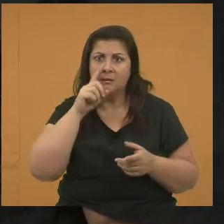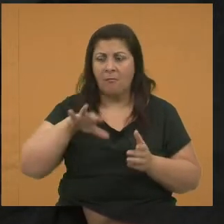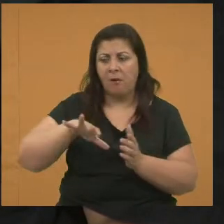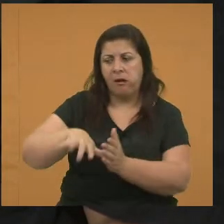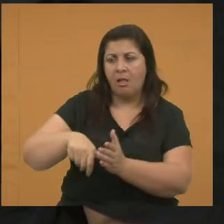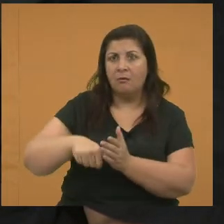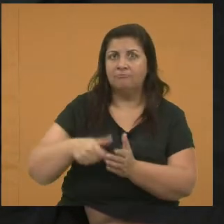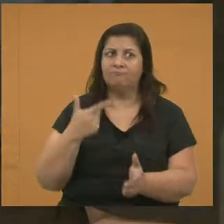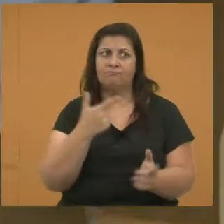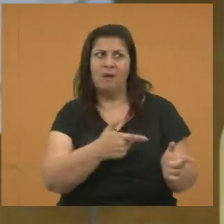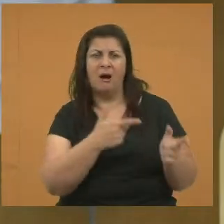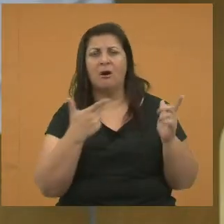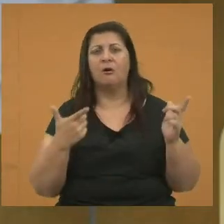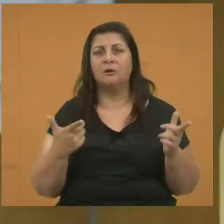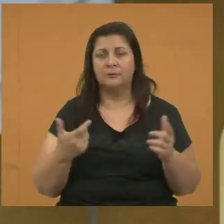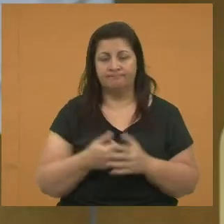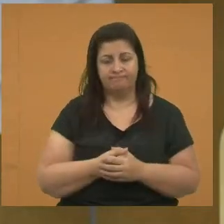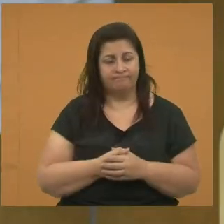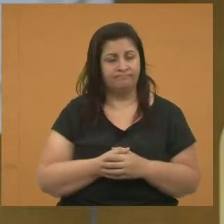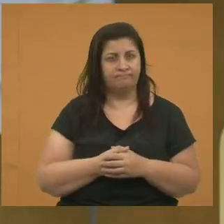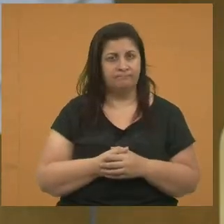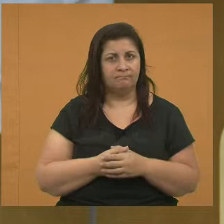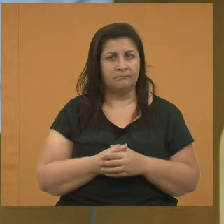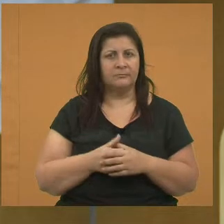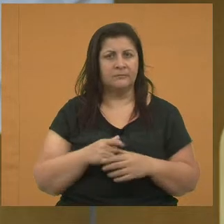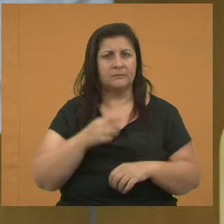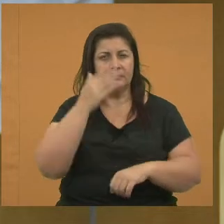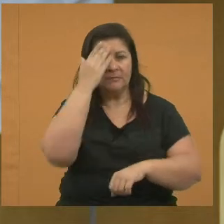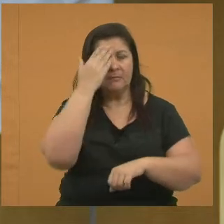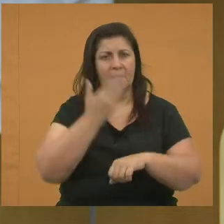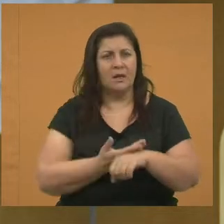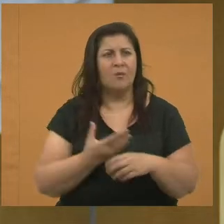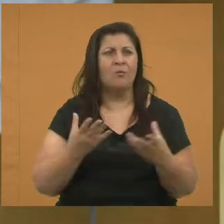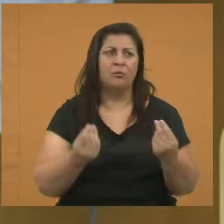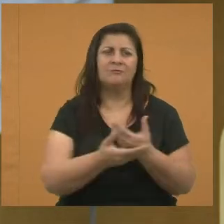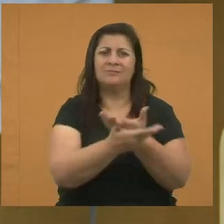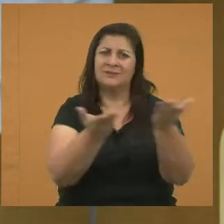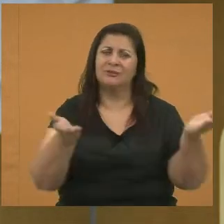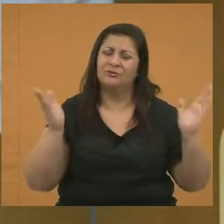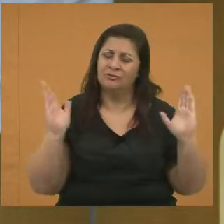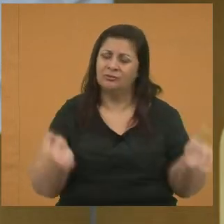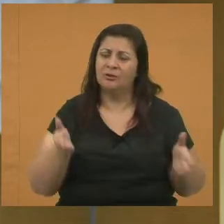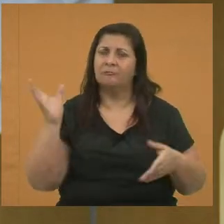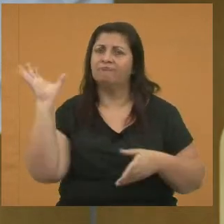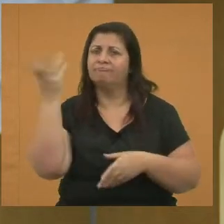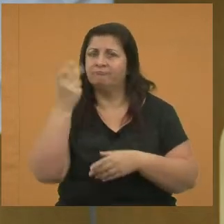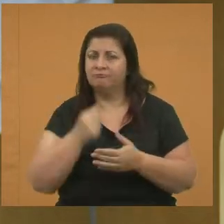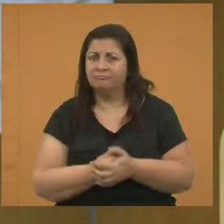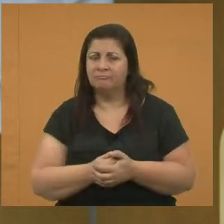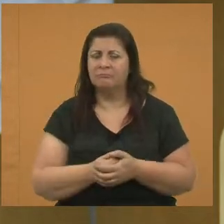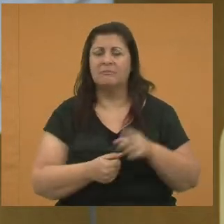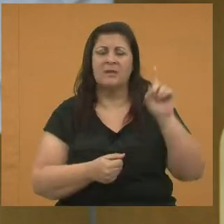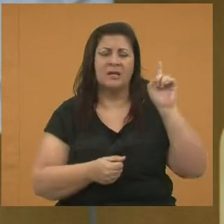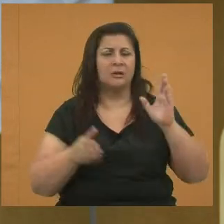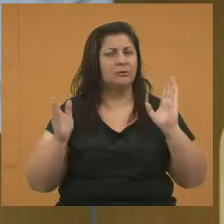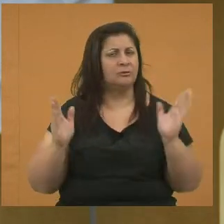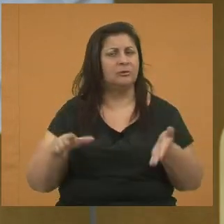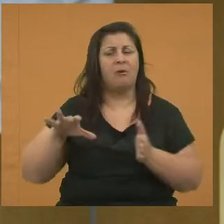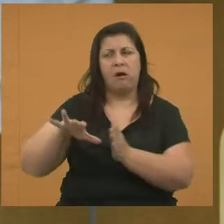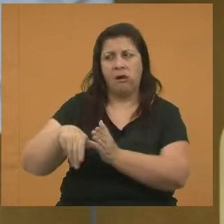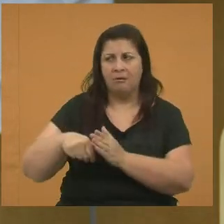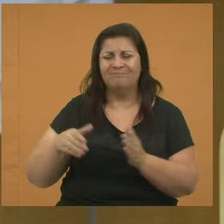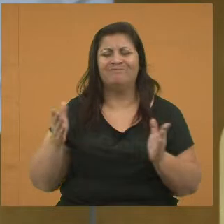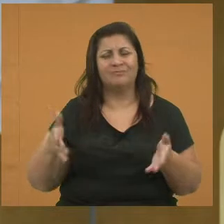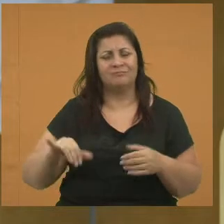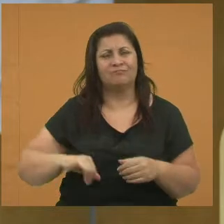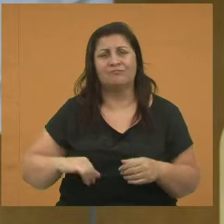gente encontra. Eu tenho certeza que muitos de vocês já passaram por isso. Eu também já passei. Quem que